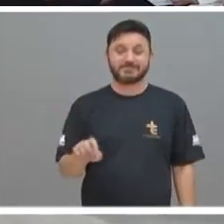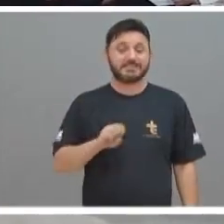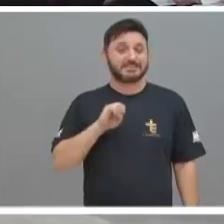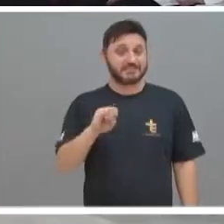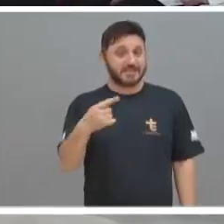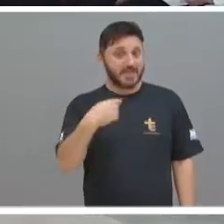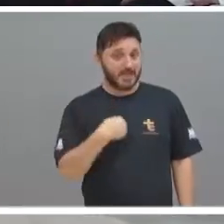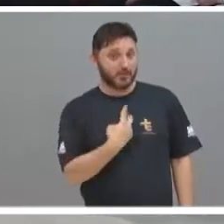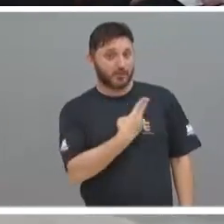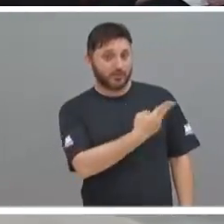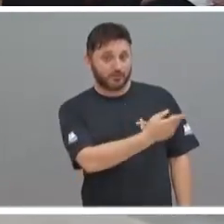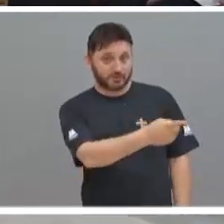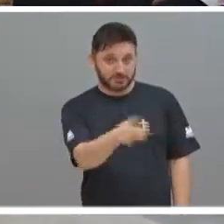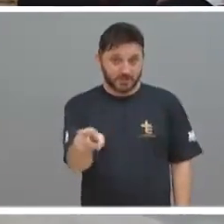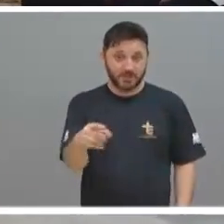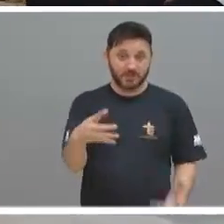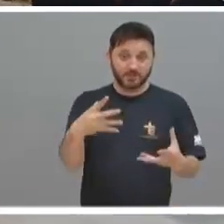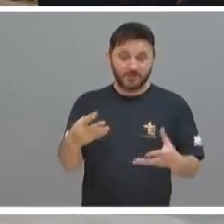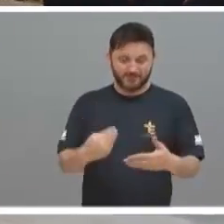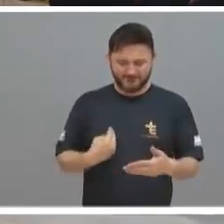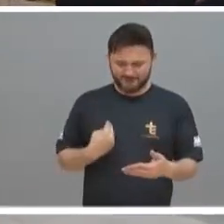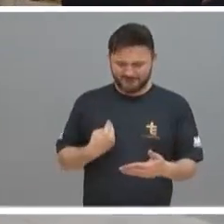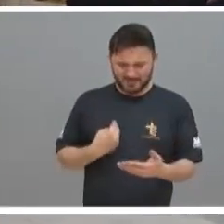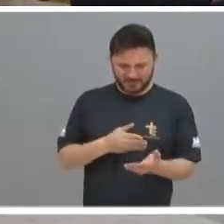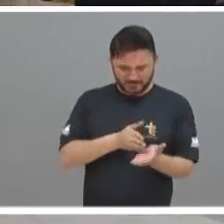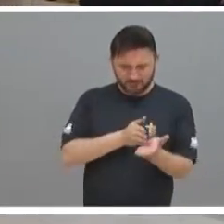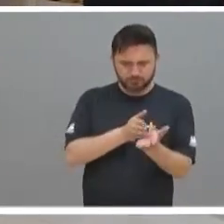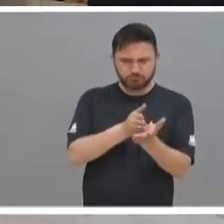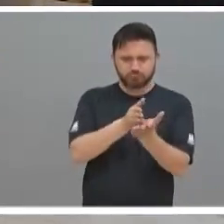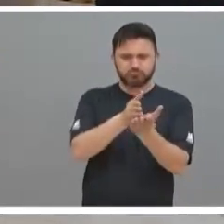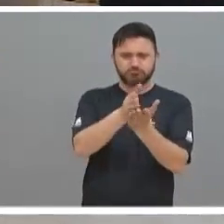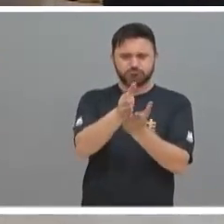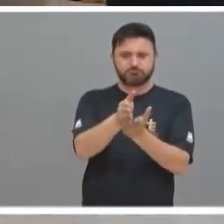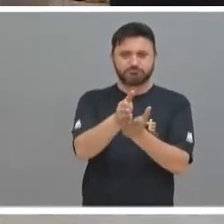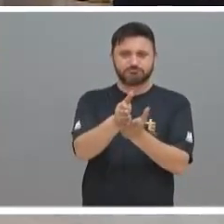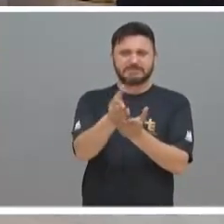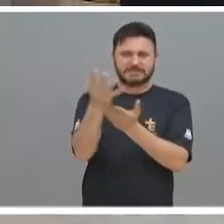você quisermos guardar a vida, nós vamos perdê-la.